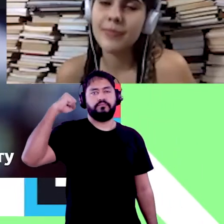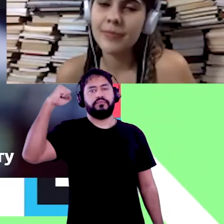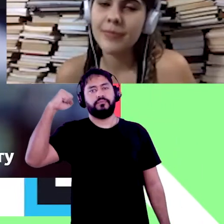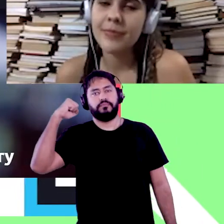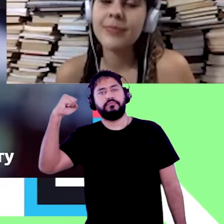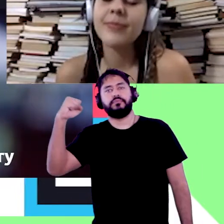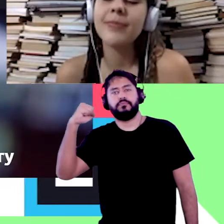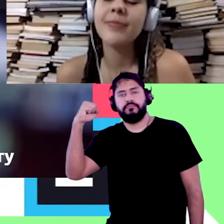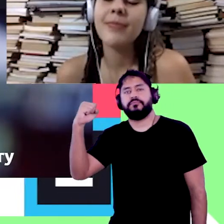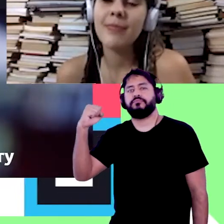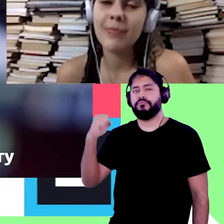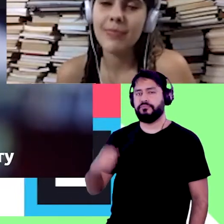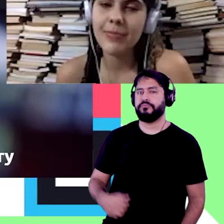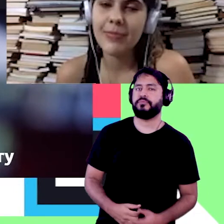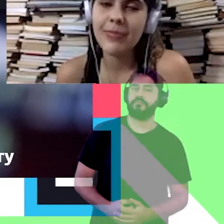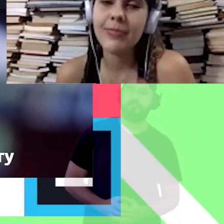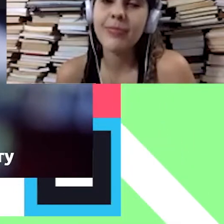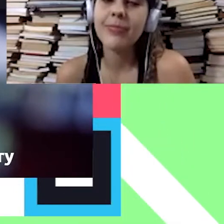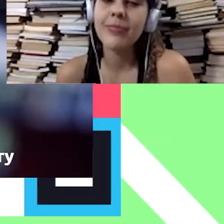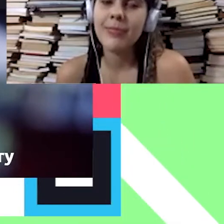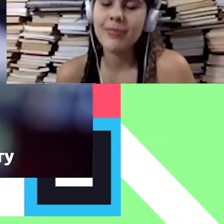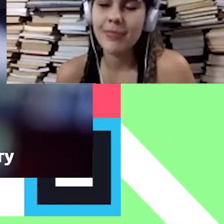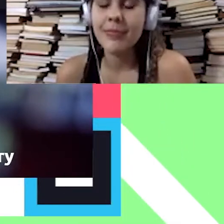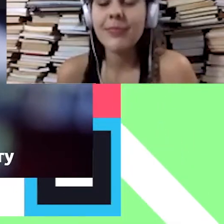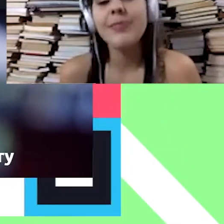em direção ao teto.